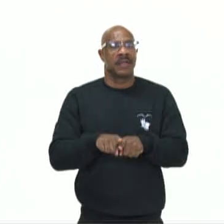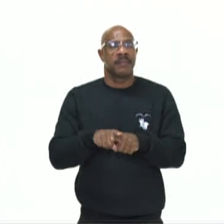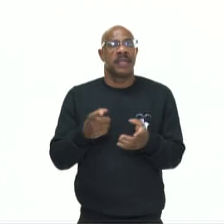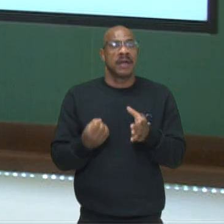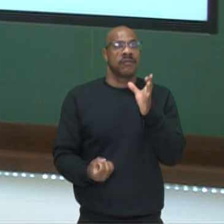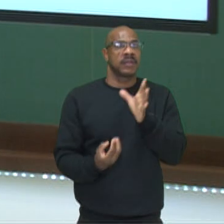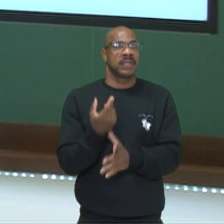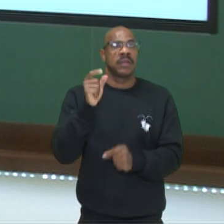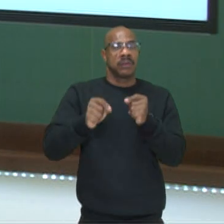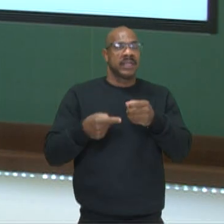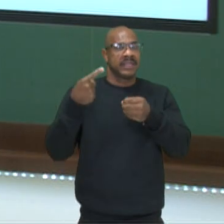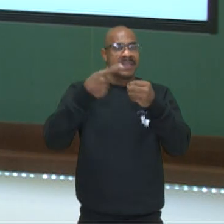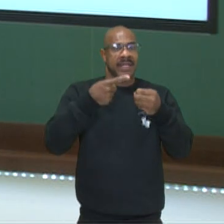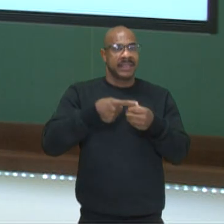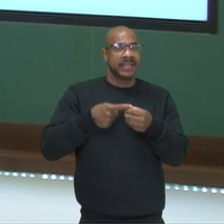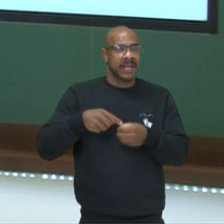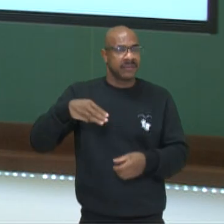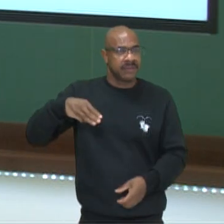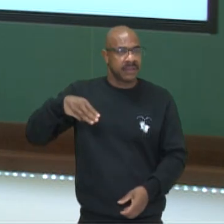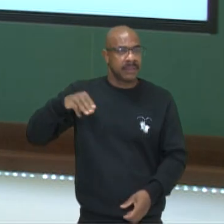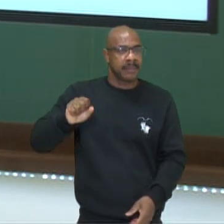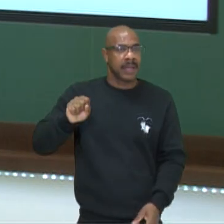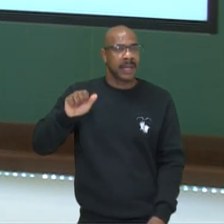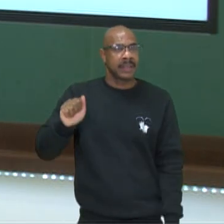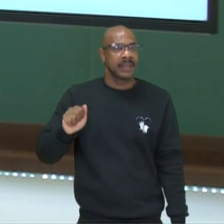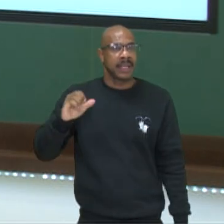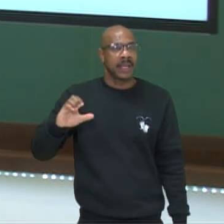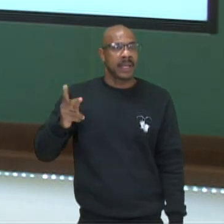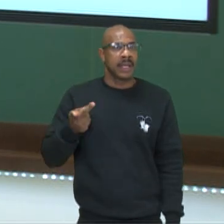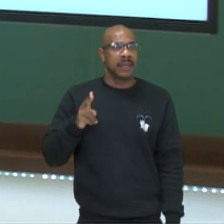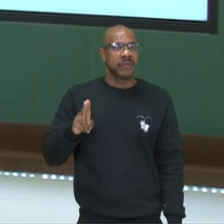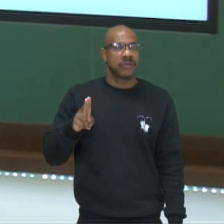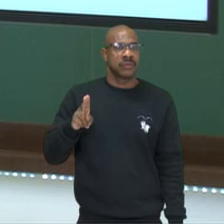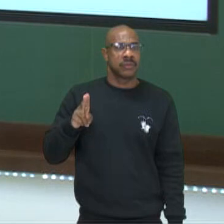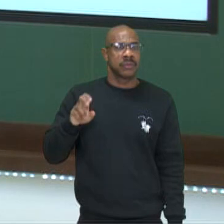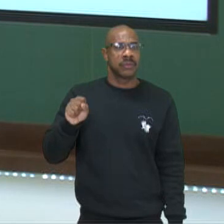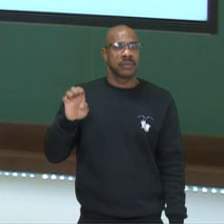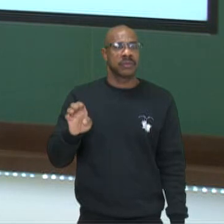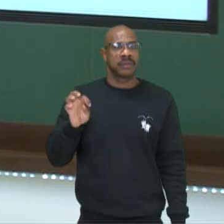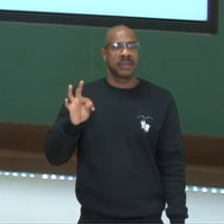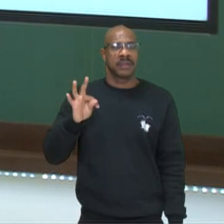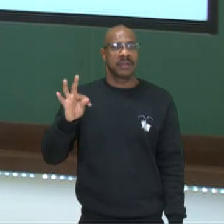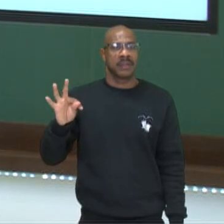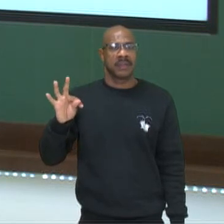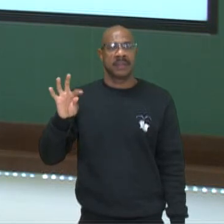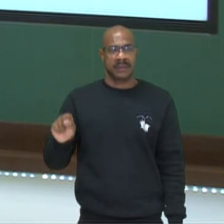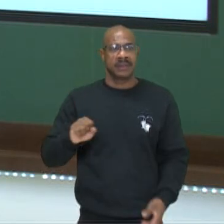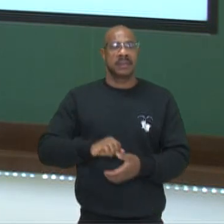Massachusetts, mais aí a colônia mais ao norte desse território, né? Aqui em